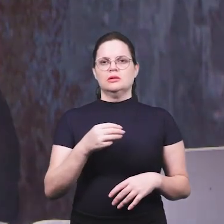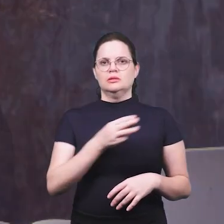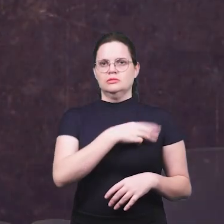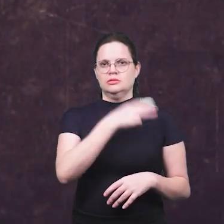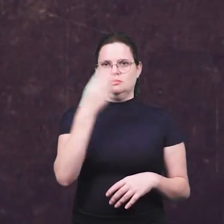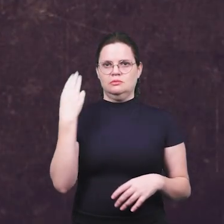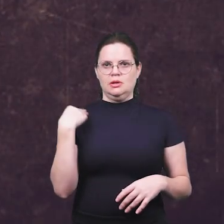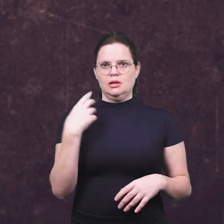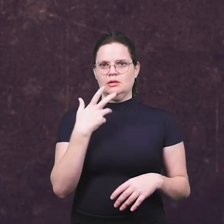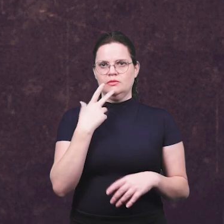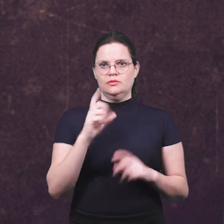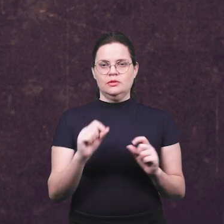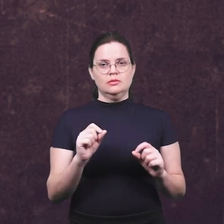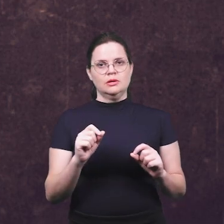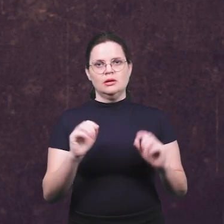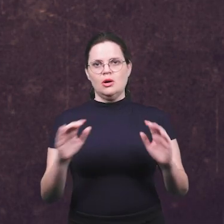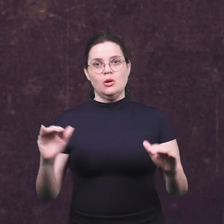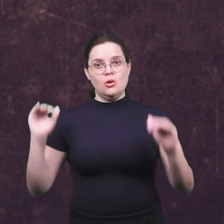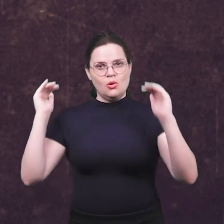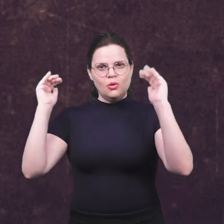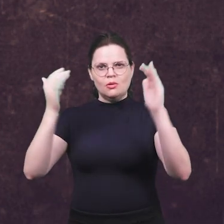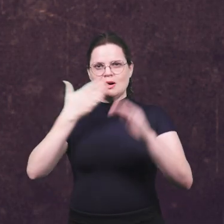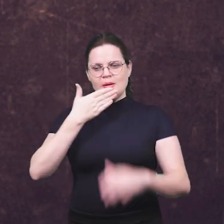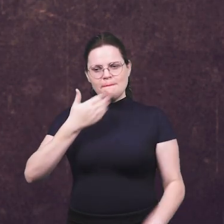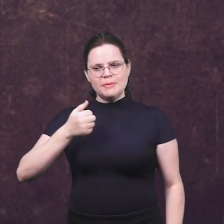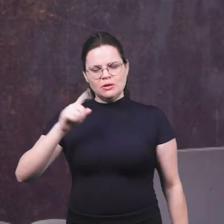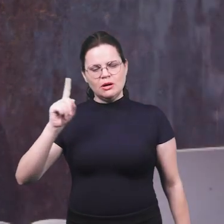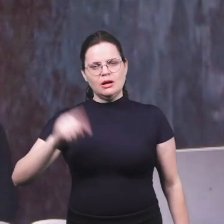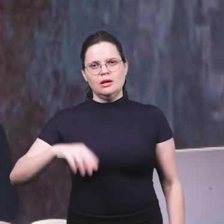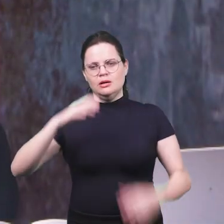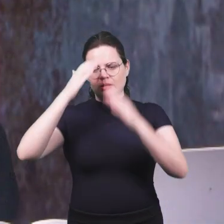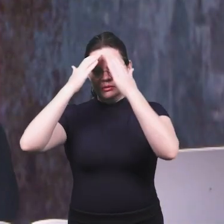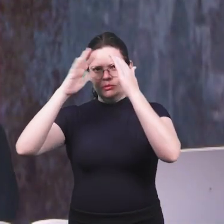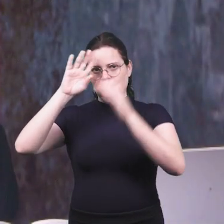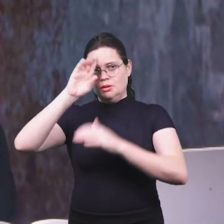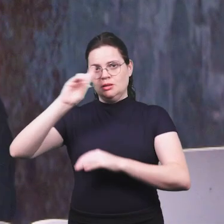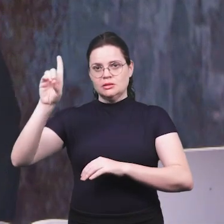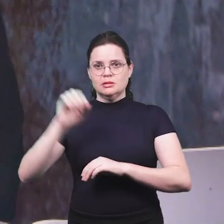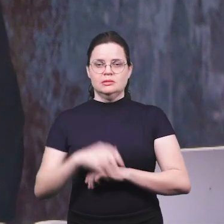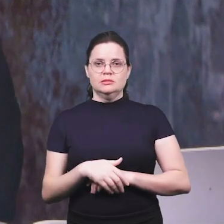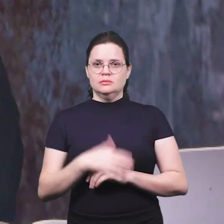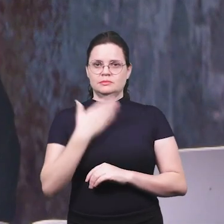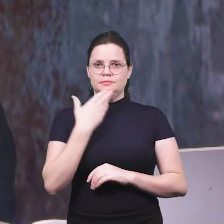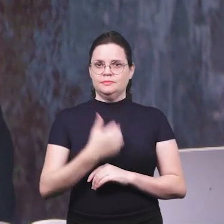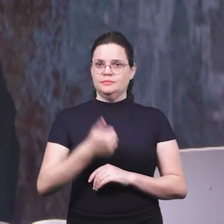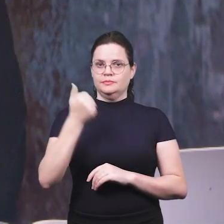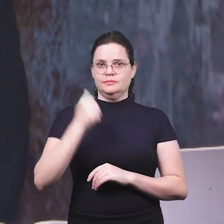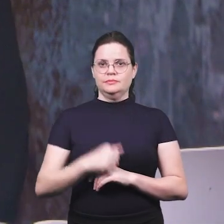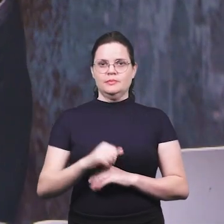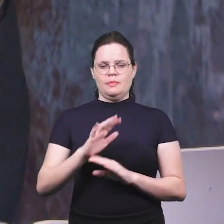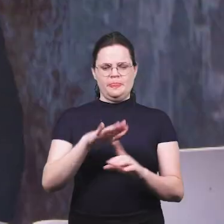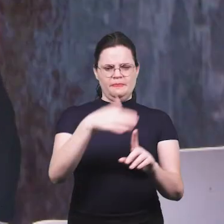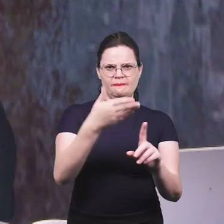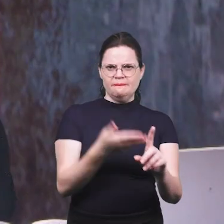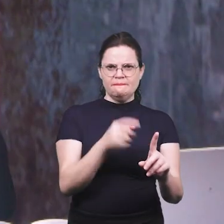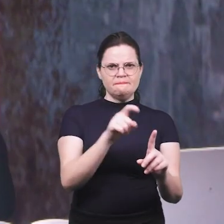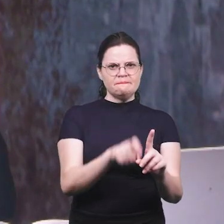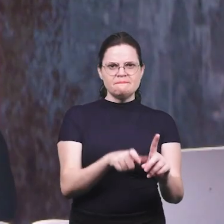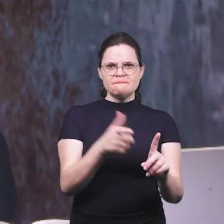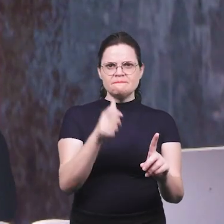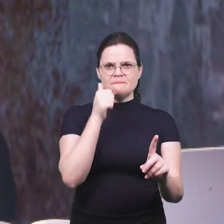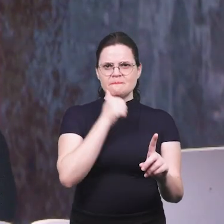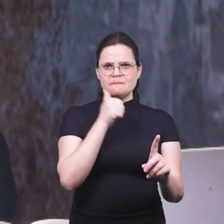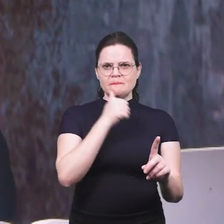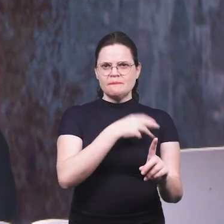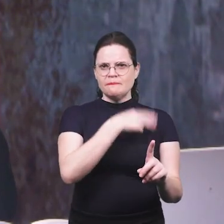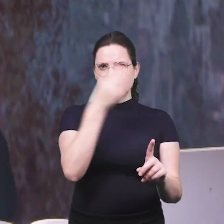assim, a honra maior é obedecer a Deus. Obedecer a Deus, então a questão de mostrar, queriam dar honra a ela tudo ali, o Senhor,